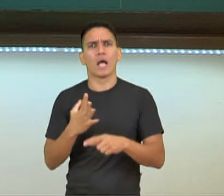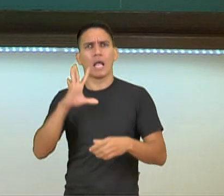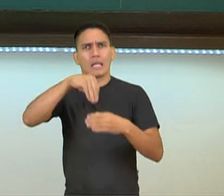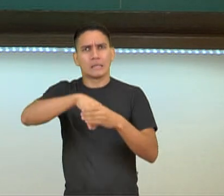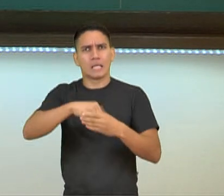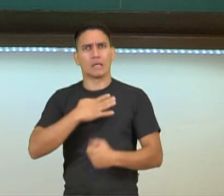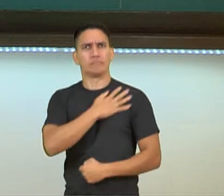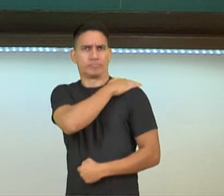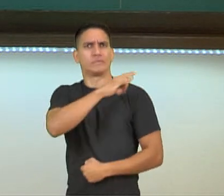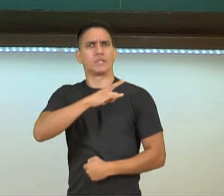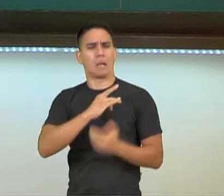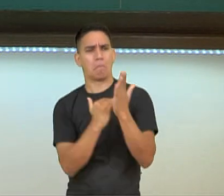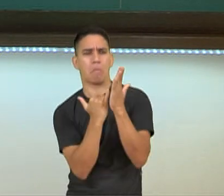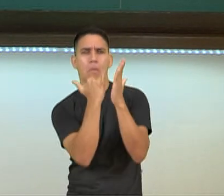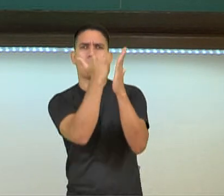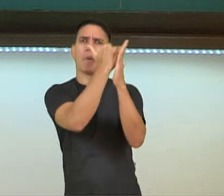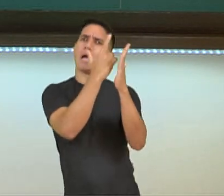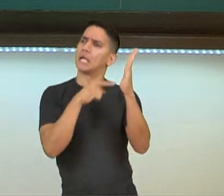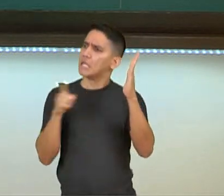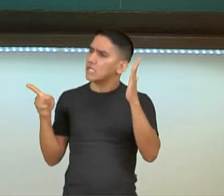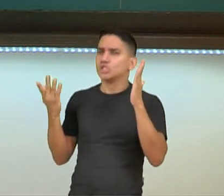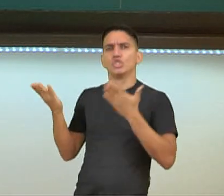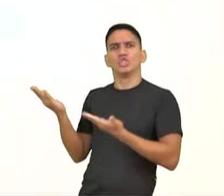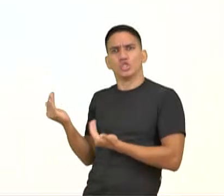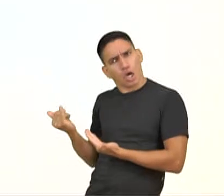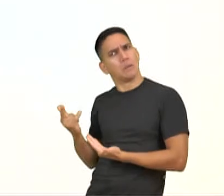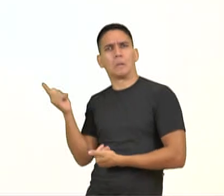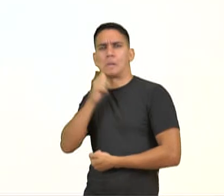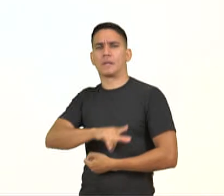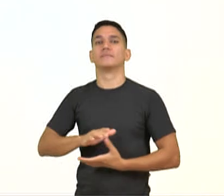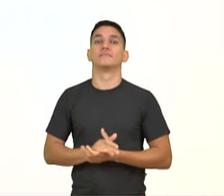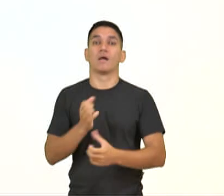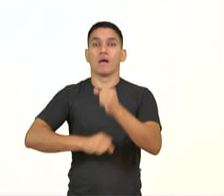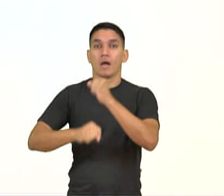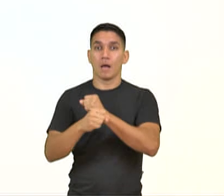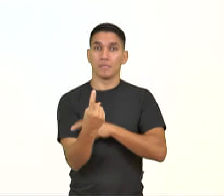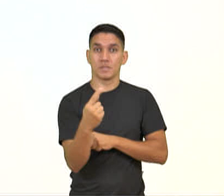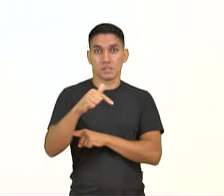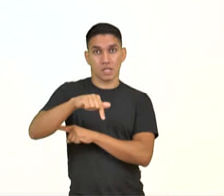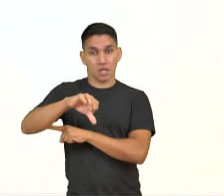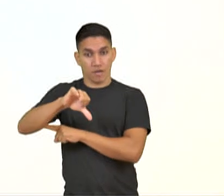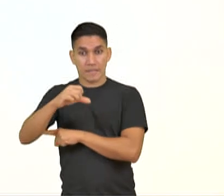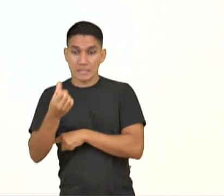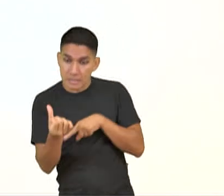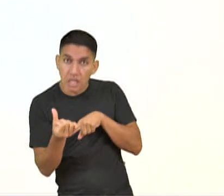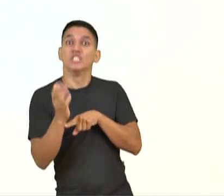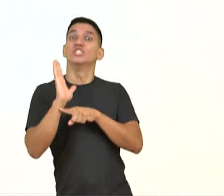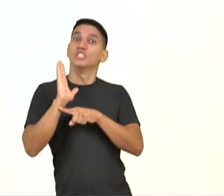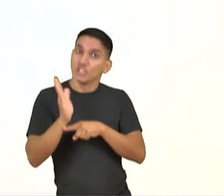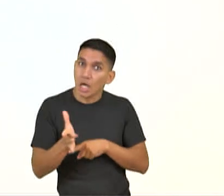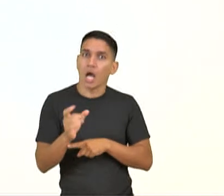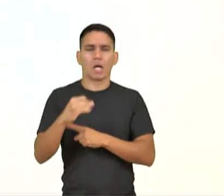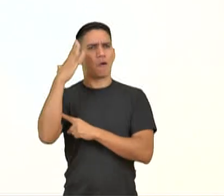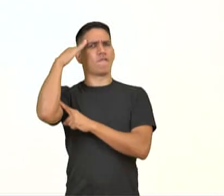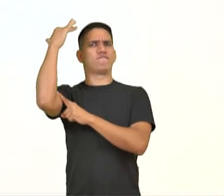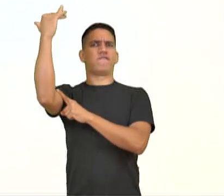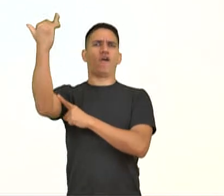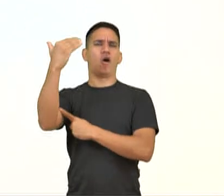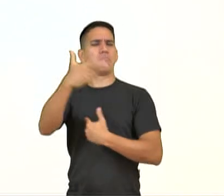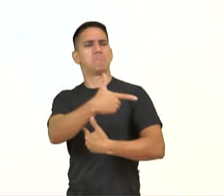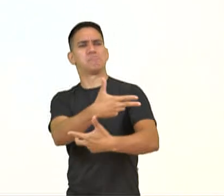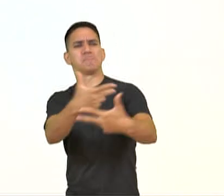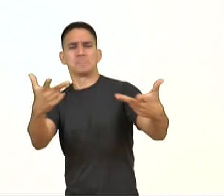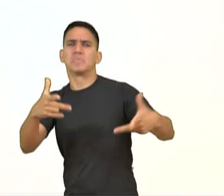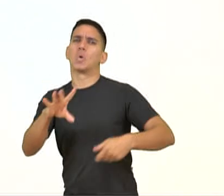muito importantes ainda com uma idade bastante jovem. Em 1796, ele já era uma personalidade conhecida e